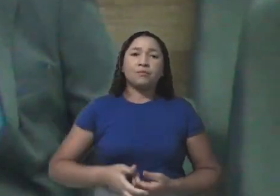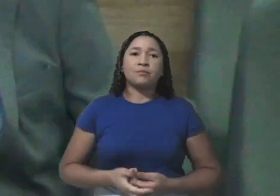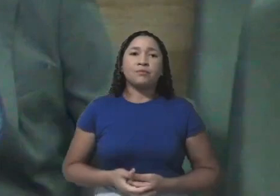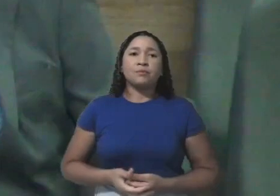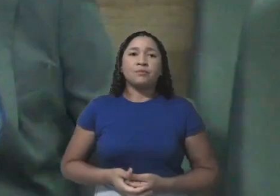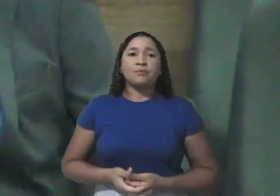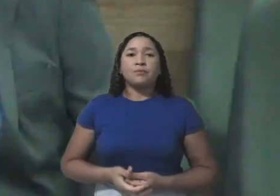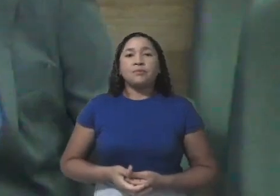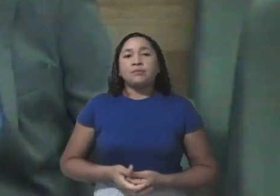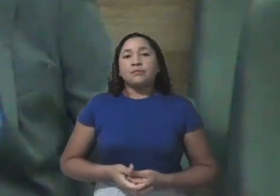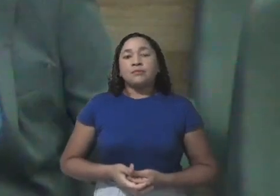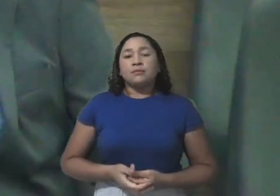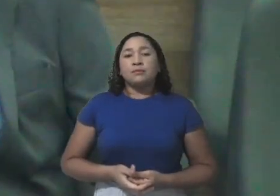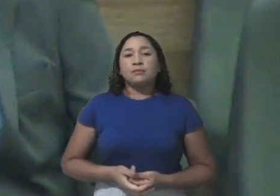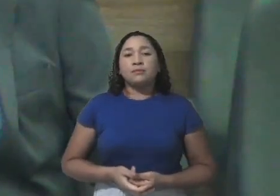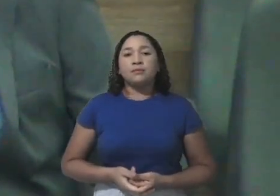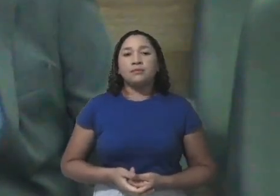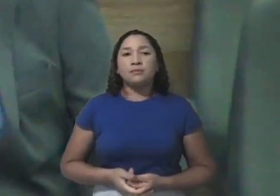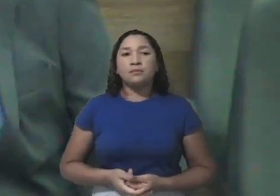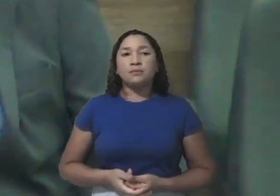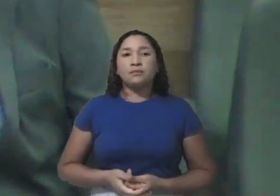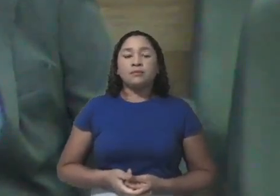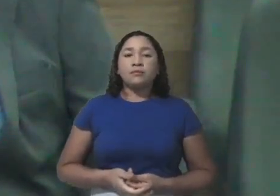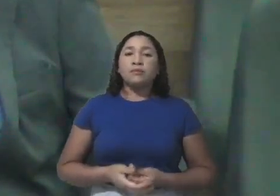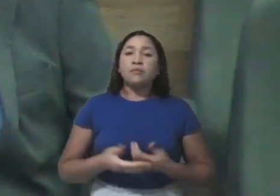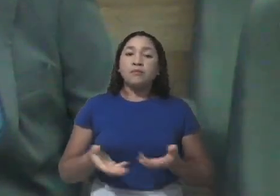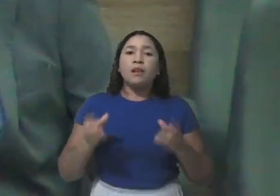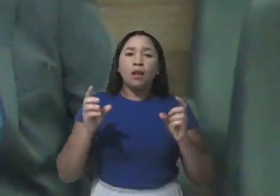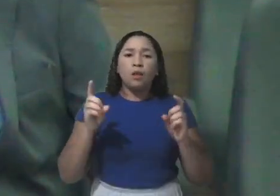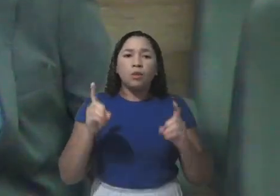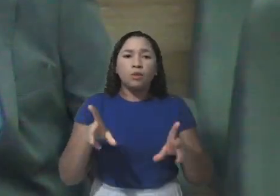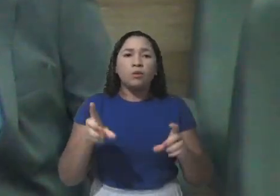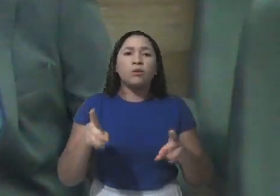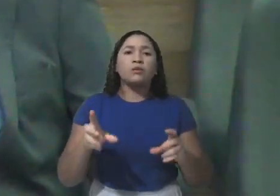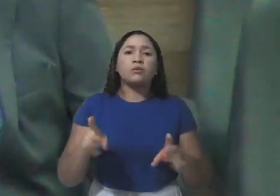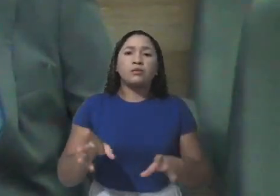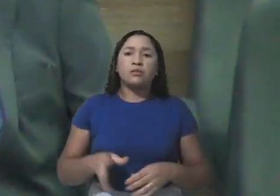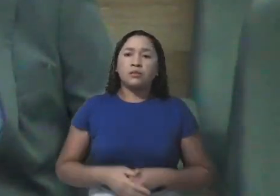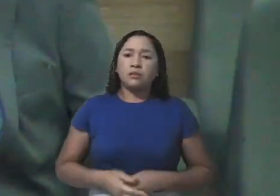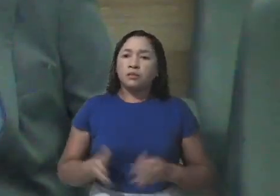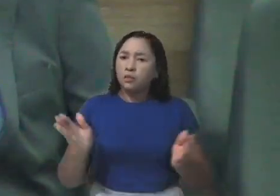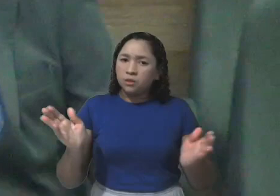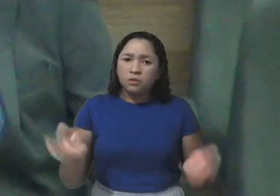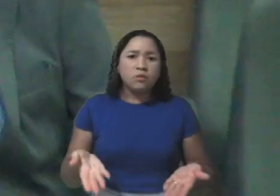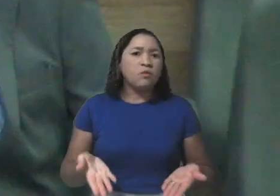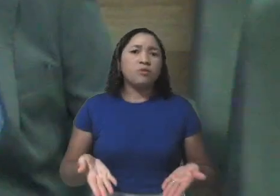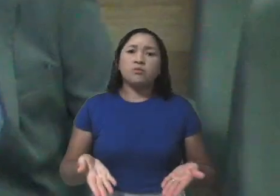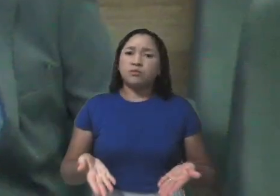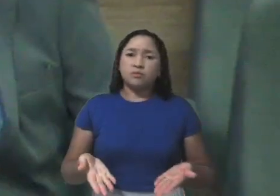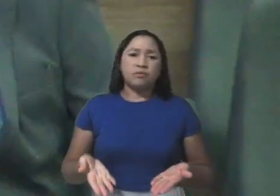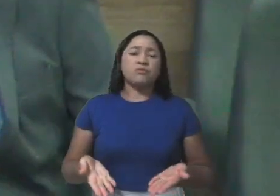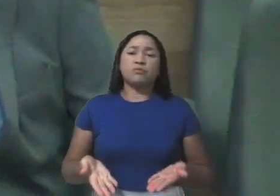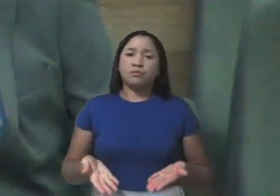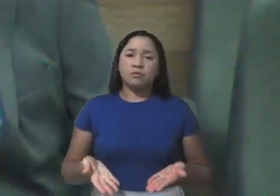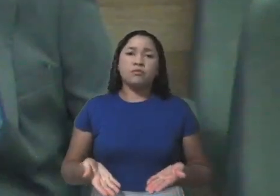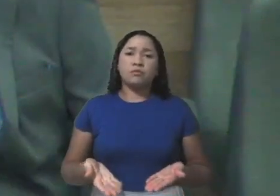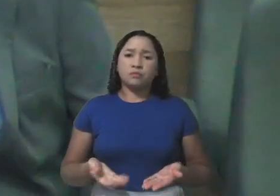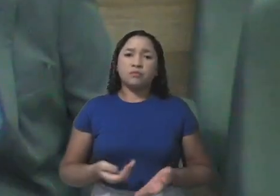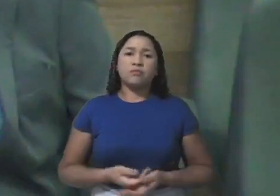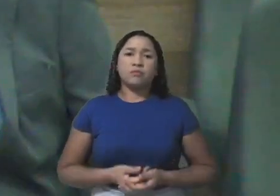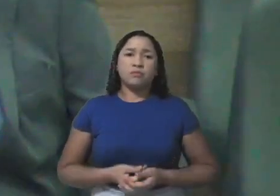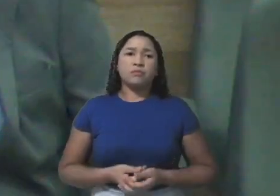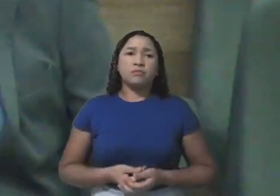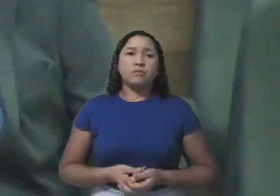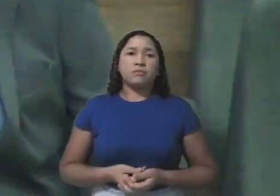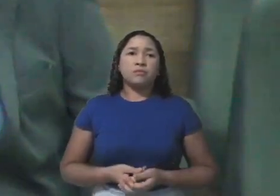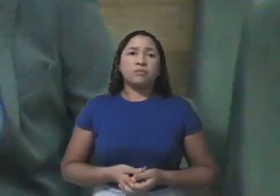ressurreição pós-tribulacional, é uma doutrina recente, é um ponto recente.